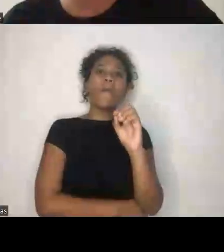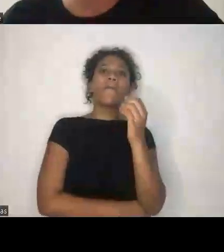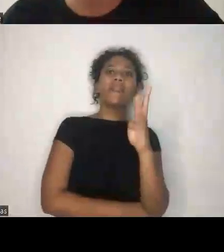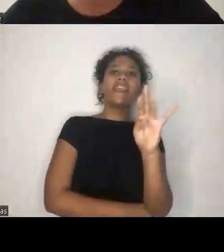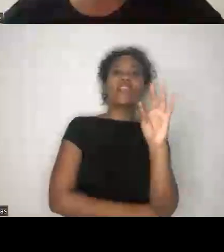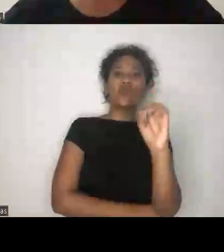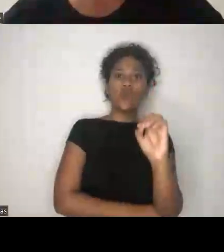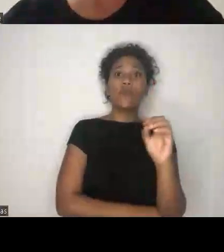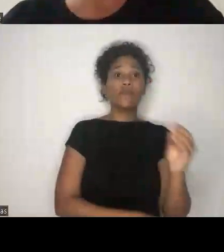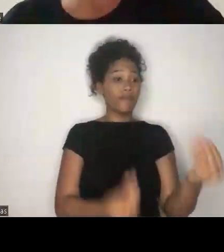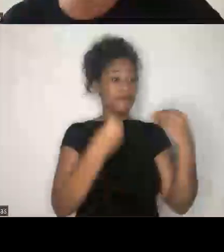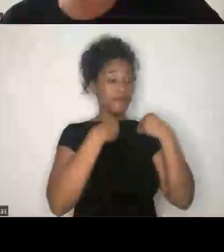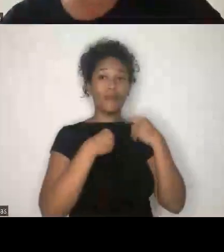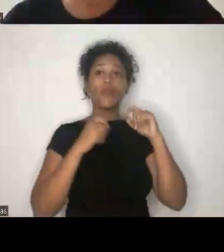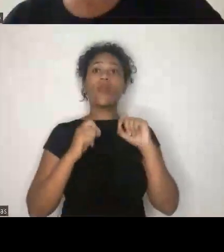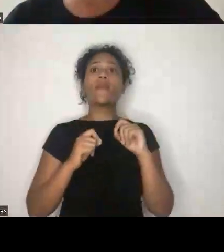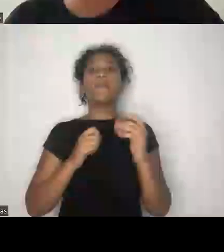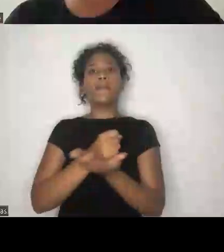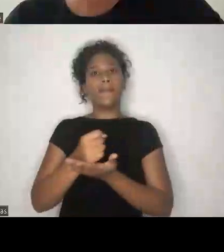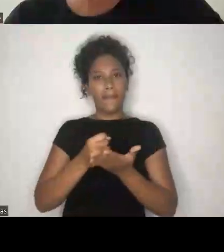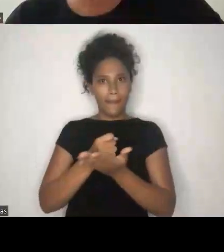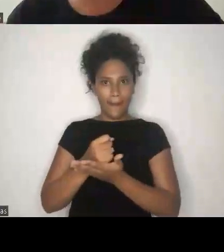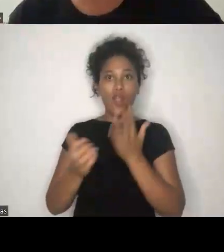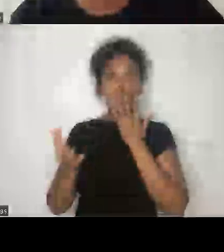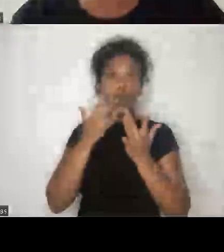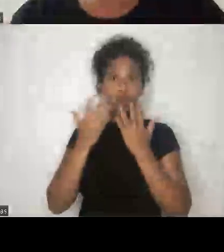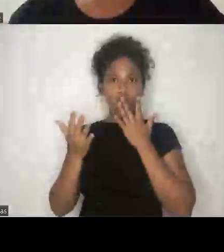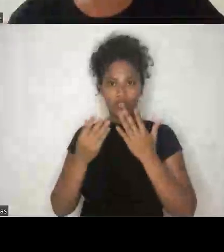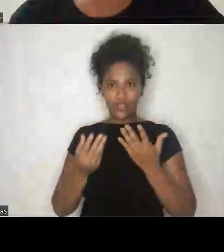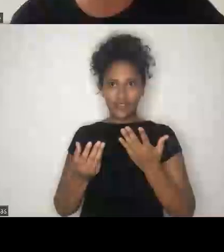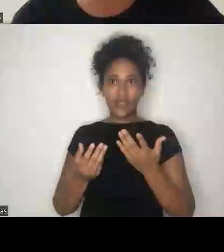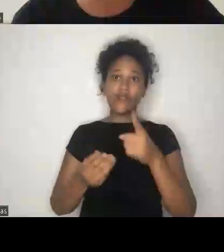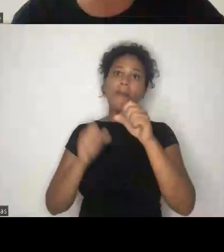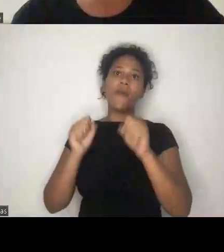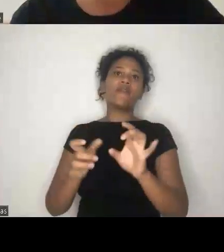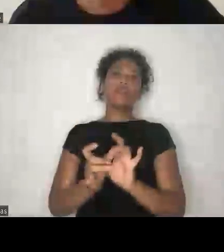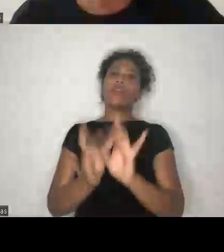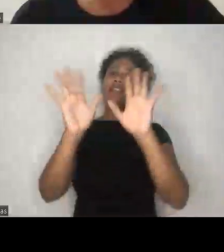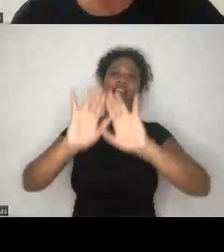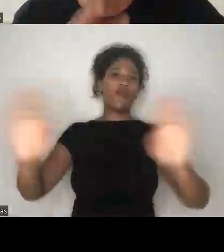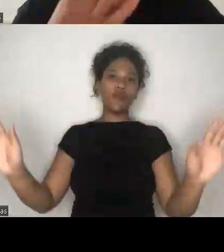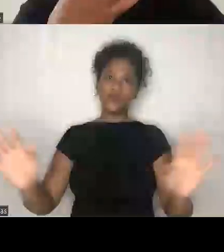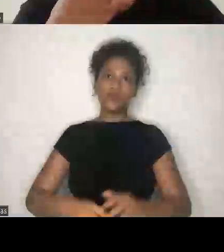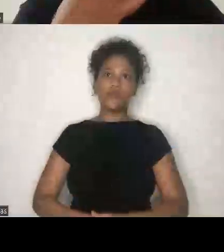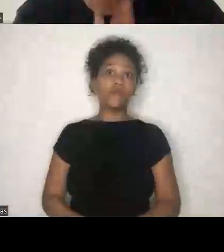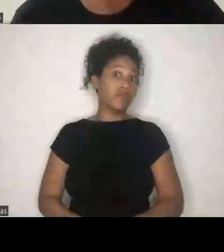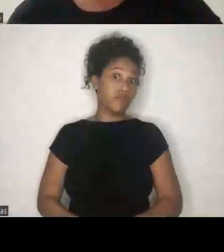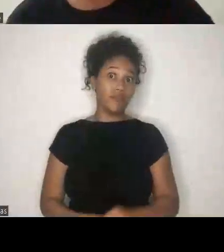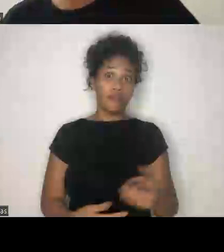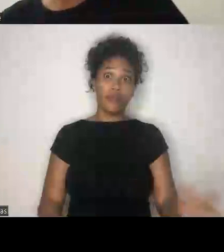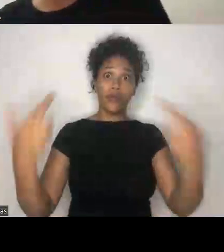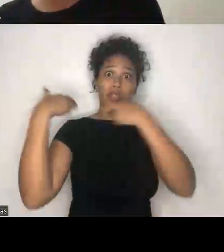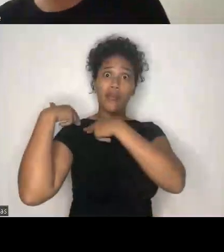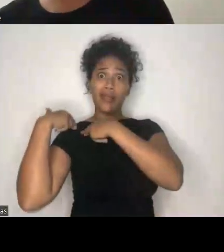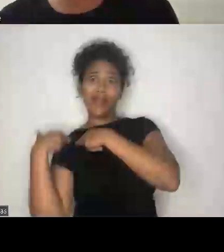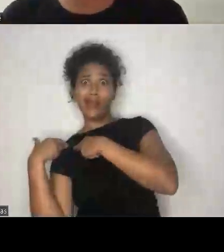uso de três células matrizes de cores falando você pode fazer o que quiser com isso olha a responsabilidade E